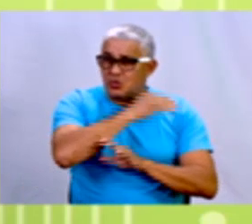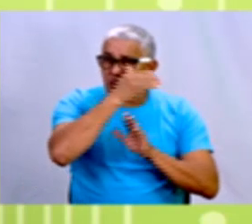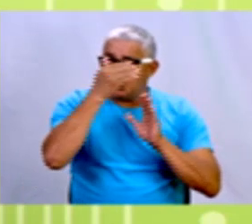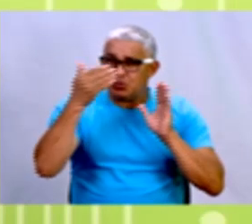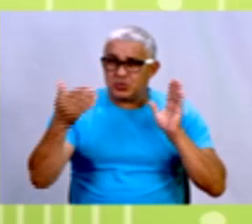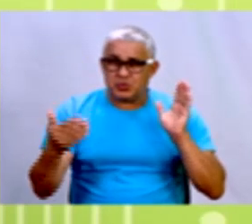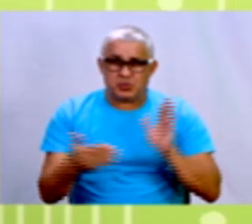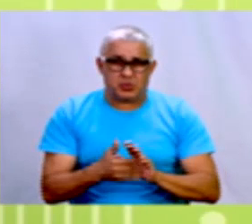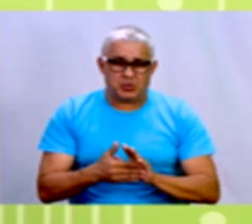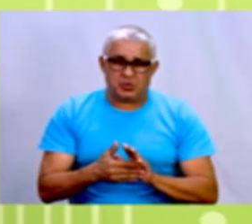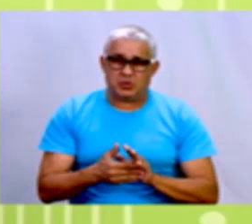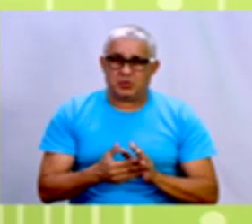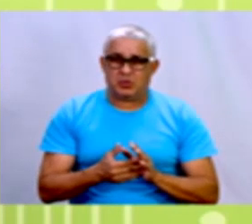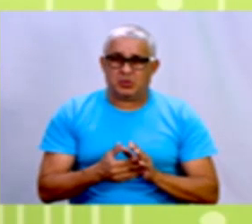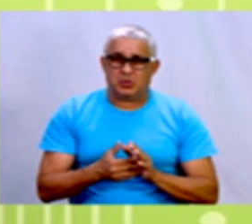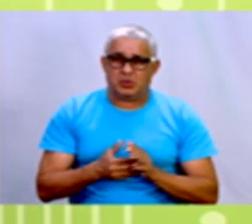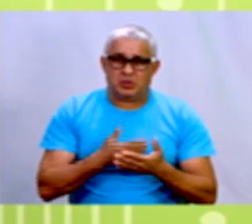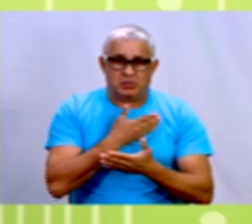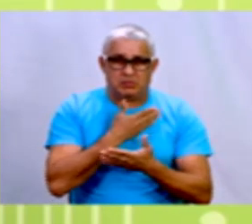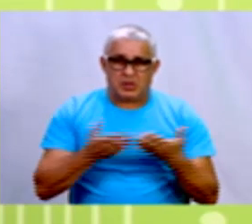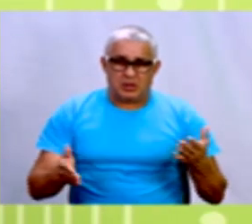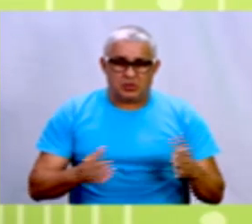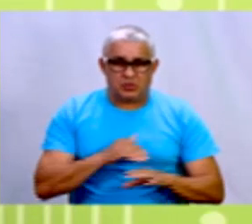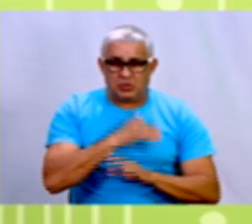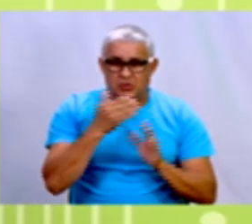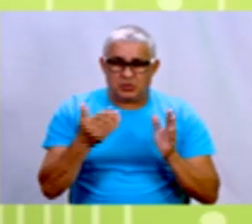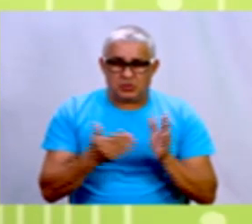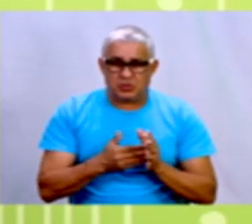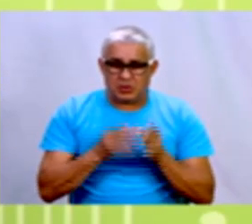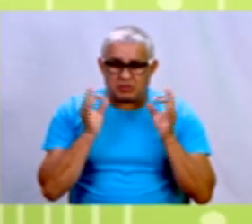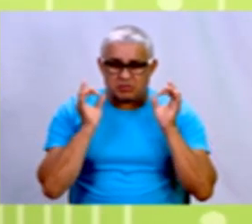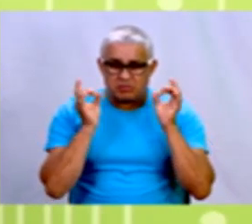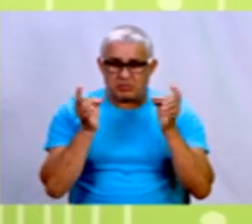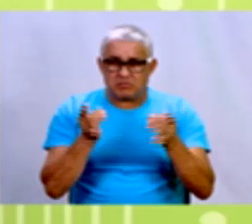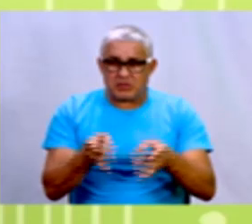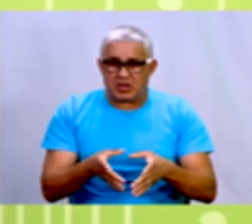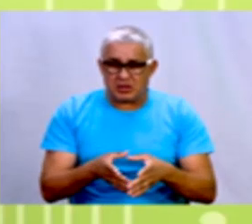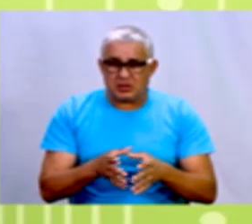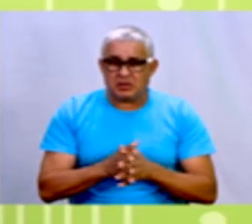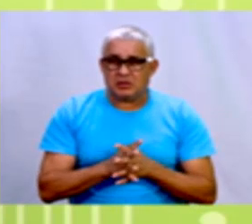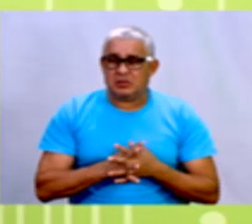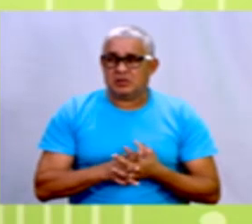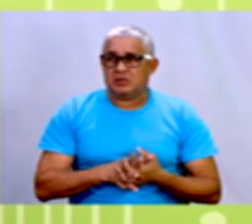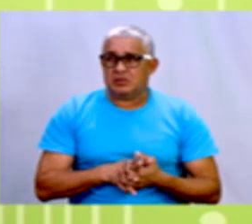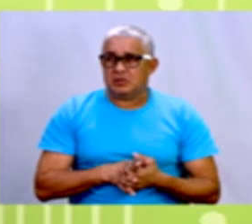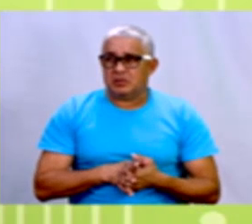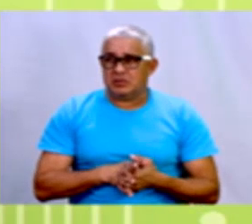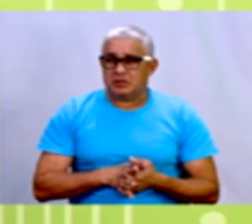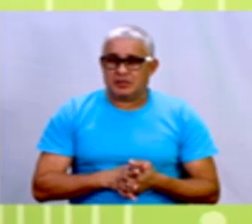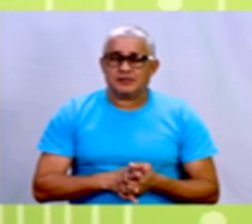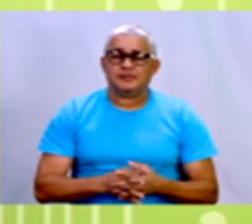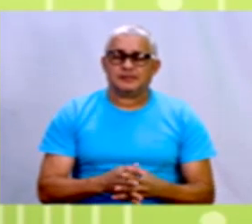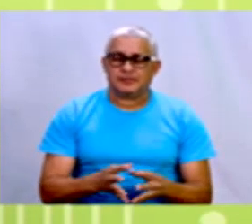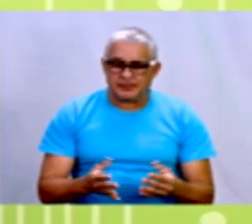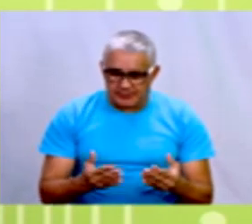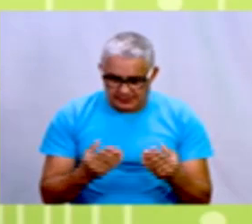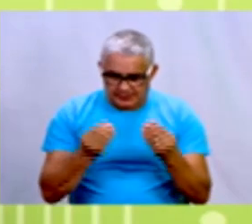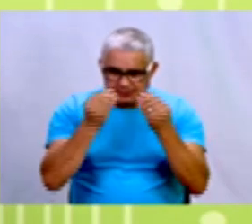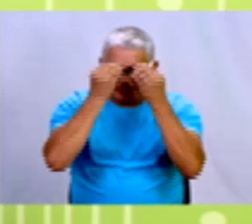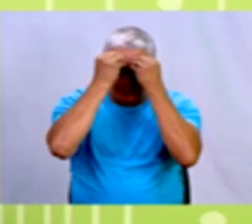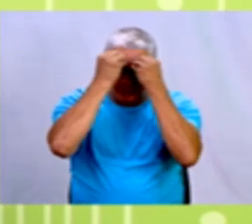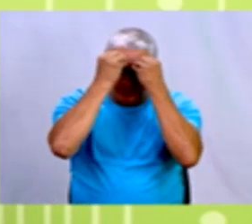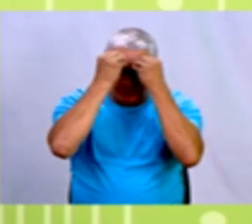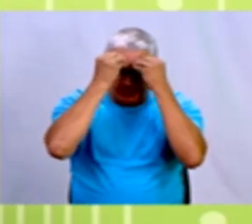tá? Vocês vão perder todo o resultado já vai ser errado, tá? Então, memorizem bem isso, ó. Se